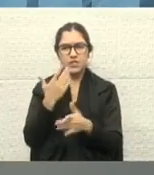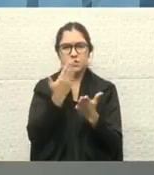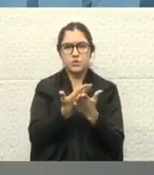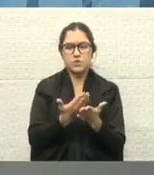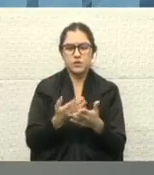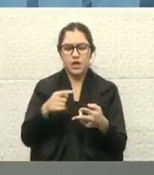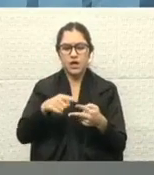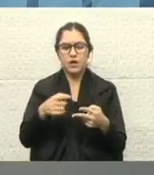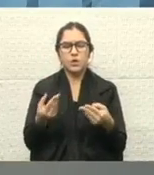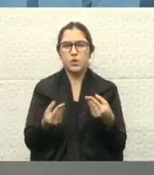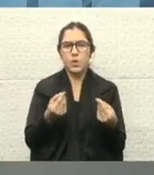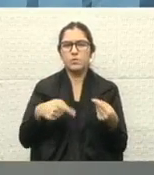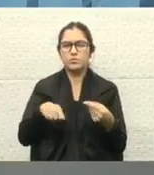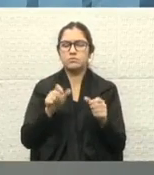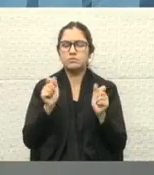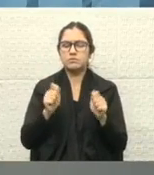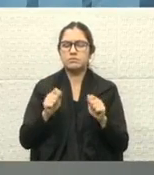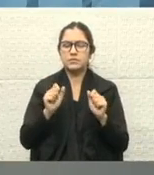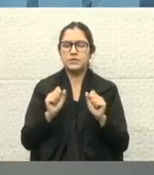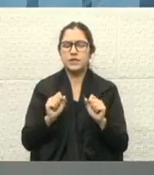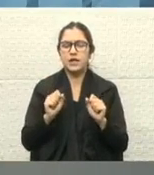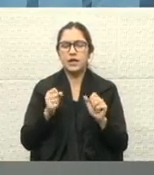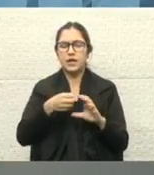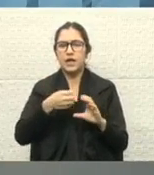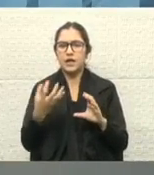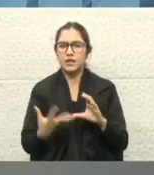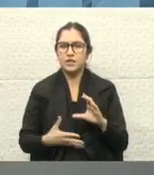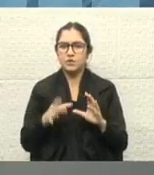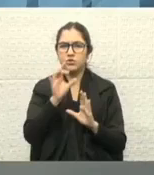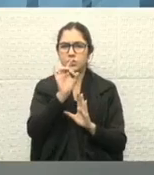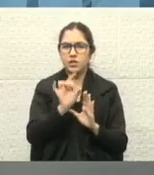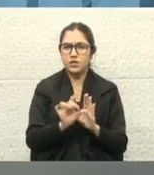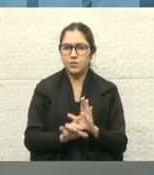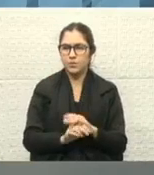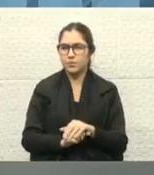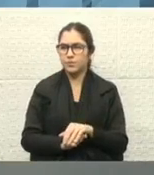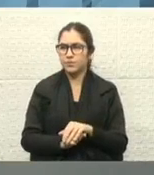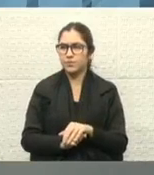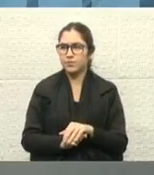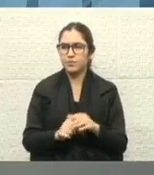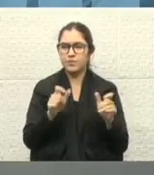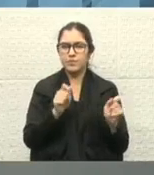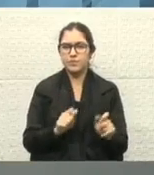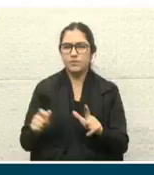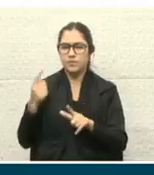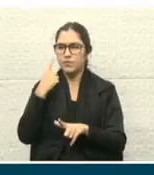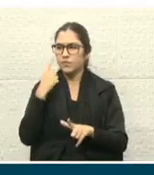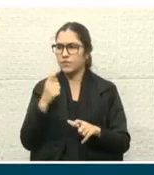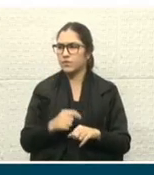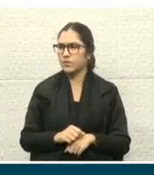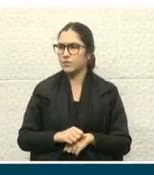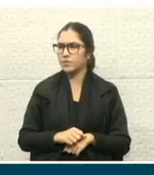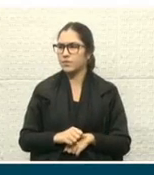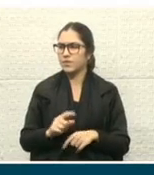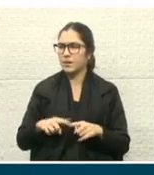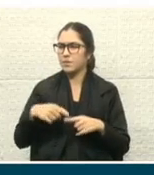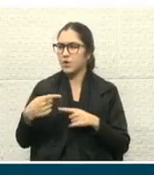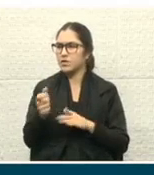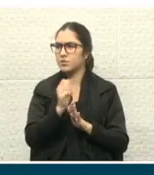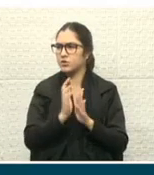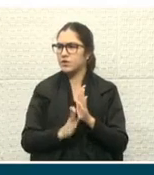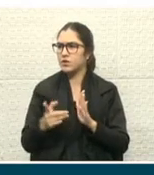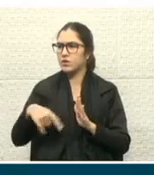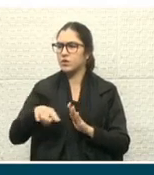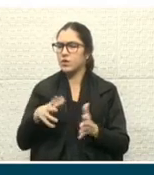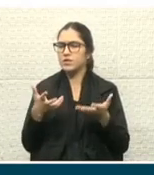Estudar essas condições que possibilitam a caracterização de cada um desses números. Então, vamos ao quadro. Na próxima atividade,